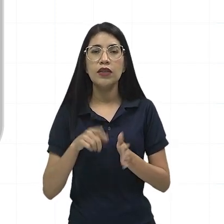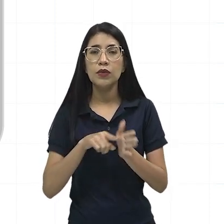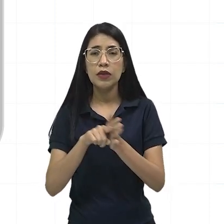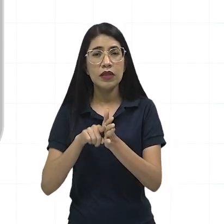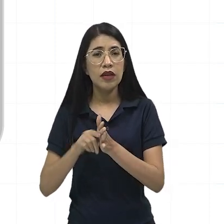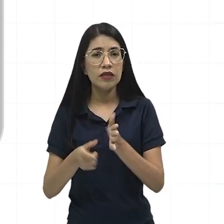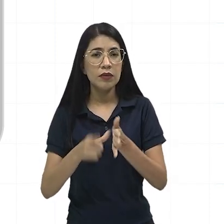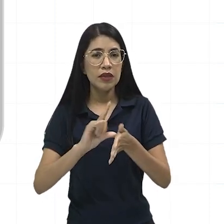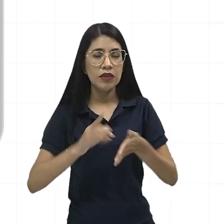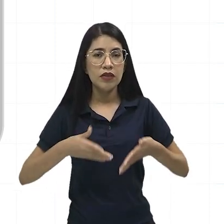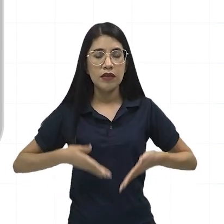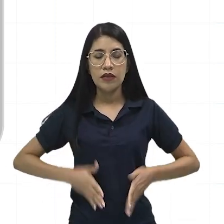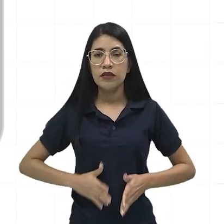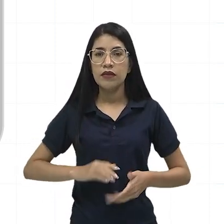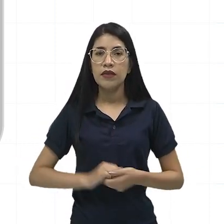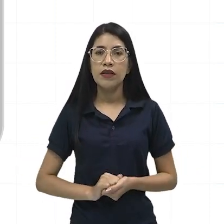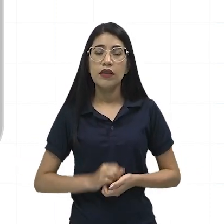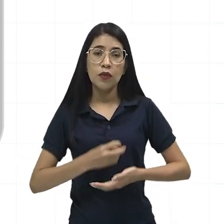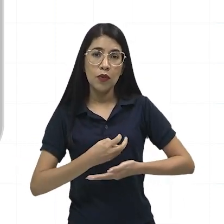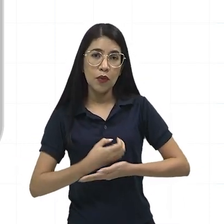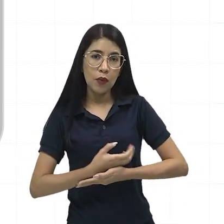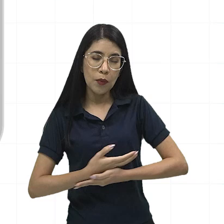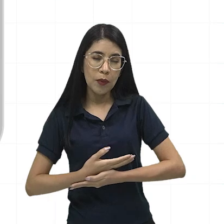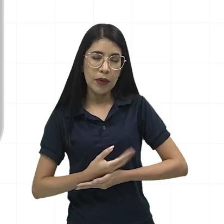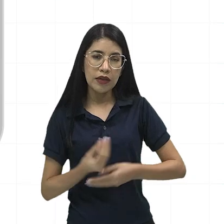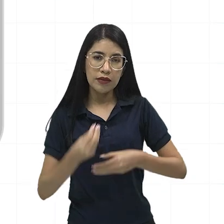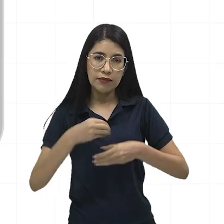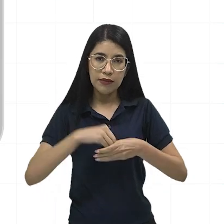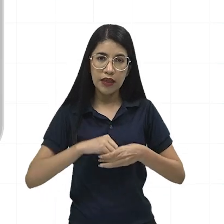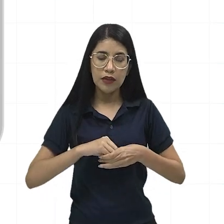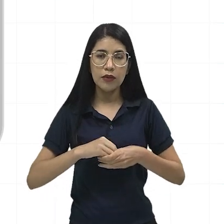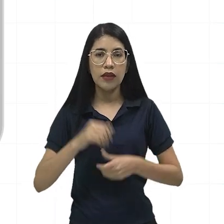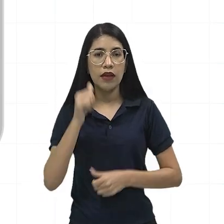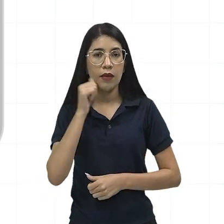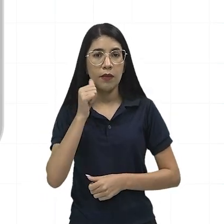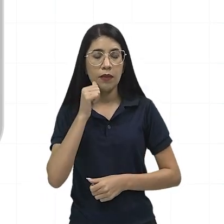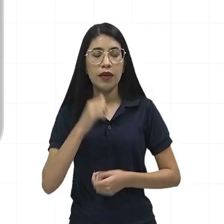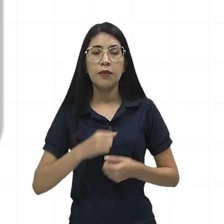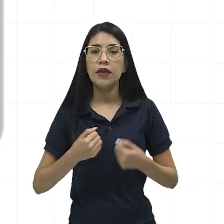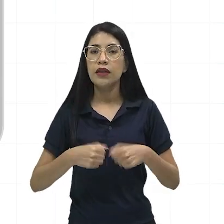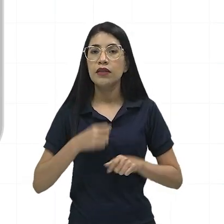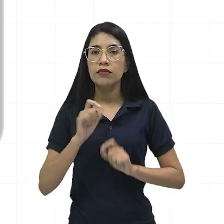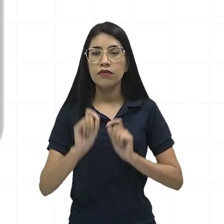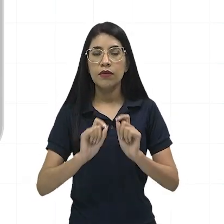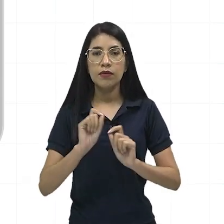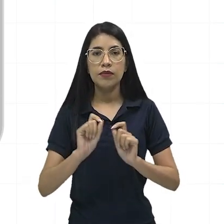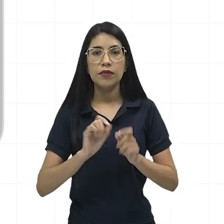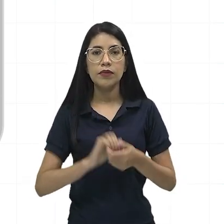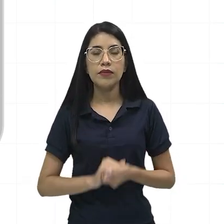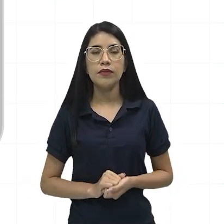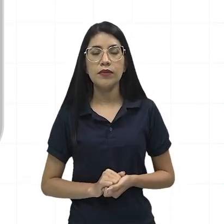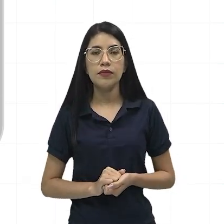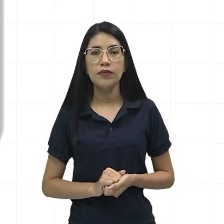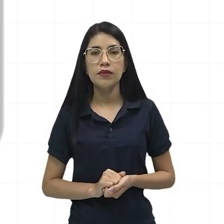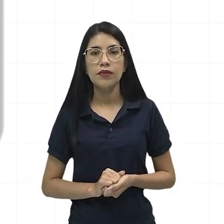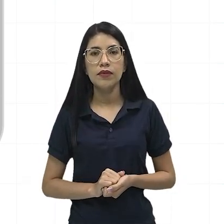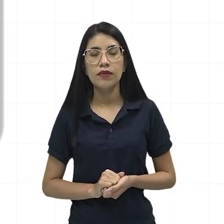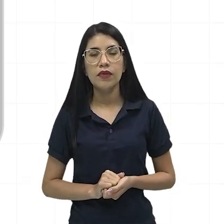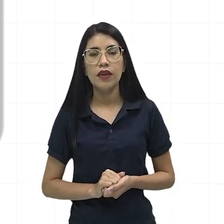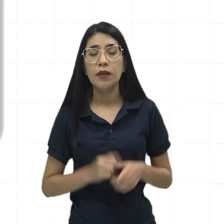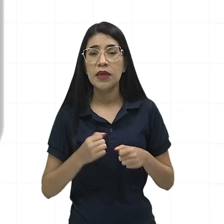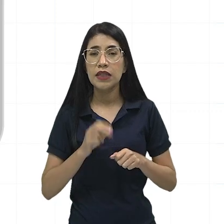O indivíduo, né, que está sendo formado aí dentro do corpo feminino, ele precisa ser... como é que eu posso